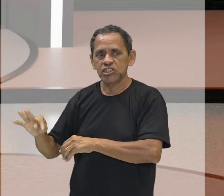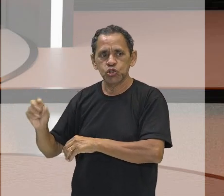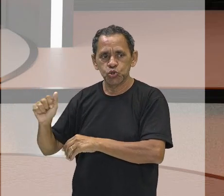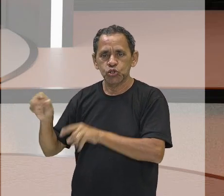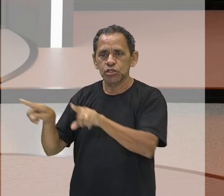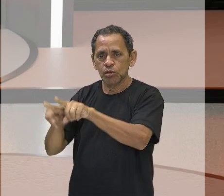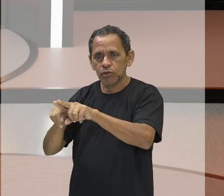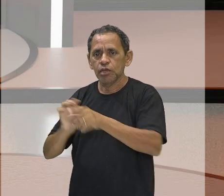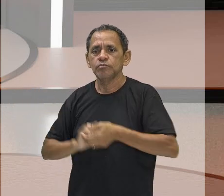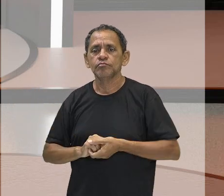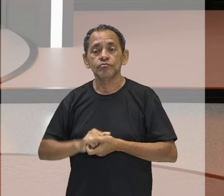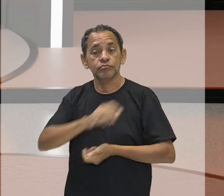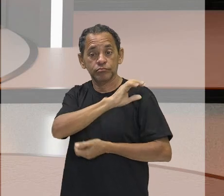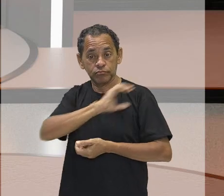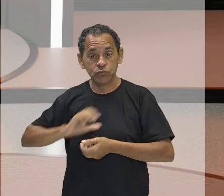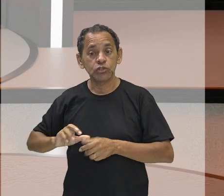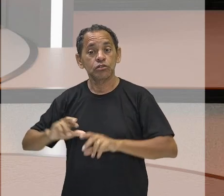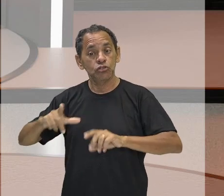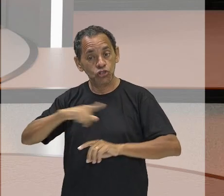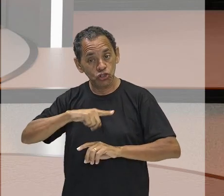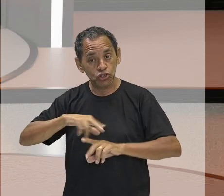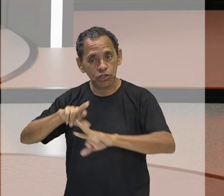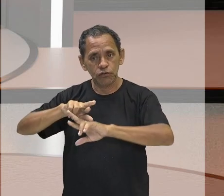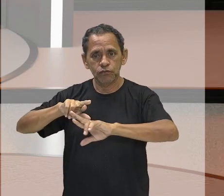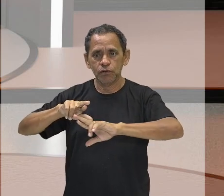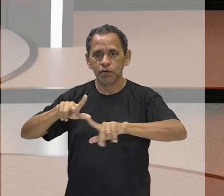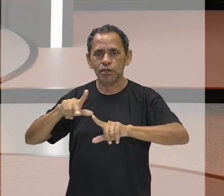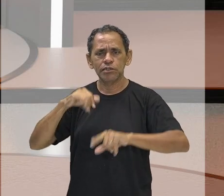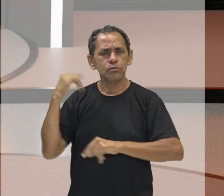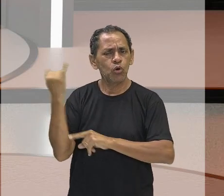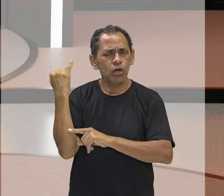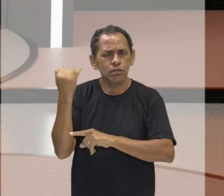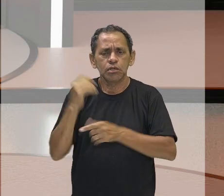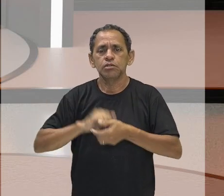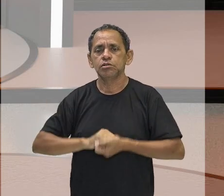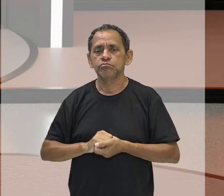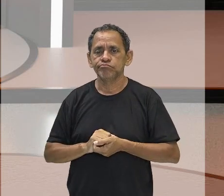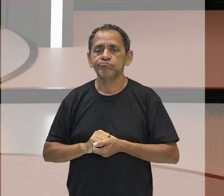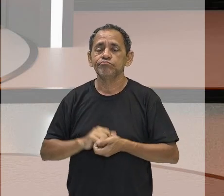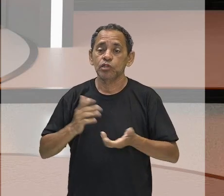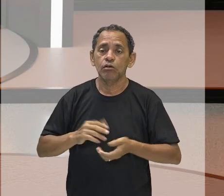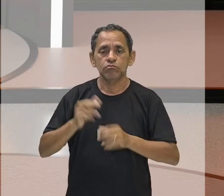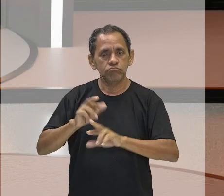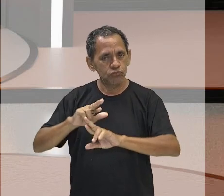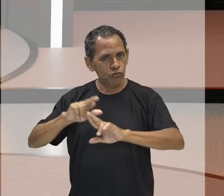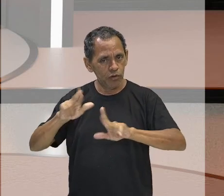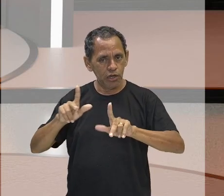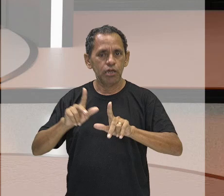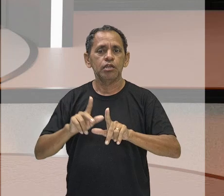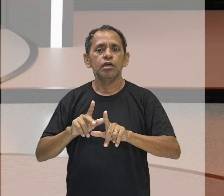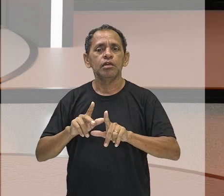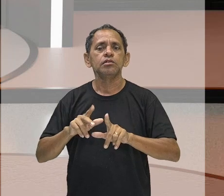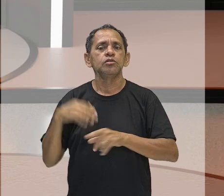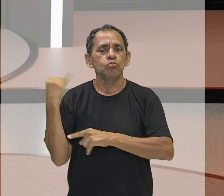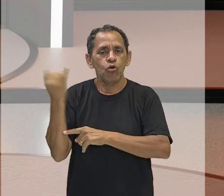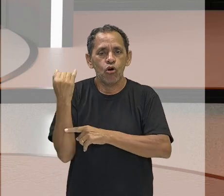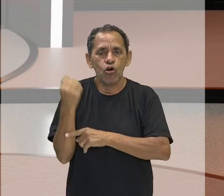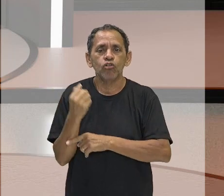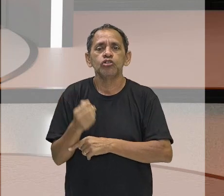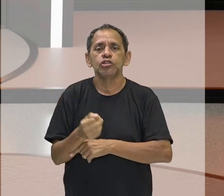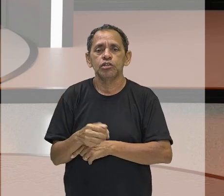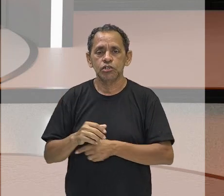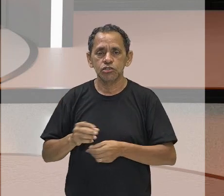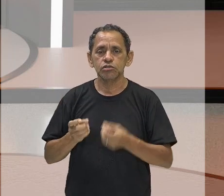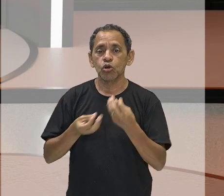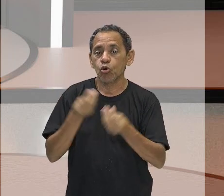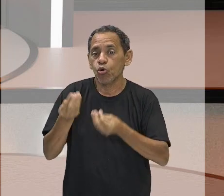cristianismo existiam diferenças fundamentais. E essas diferenças fundamentais foram ali muito importantes